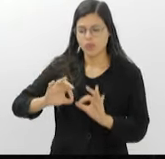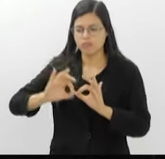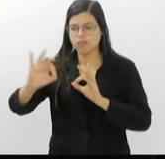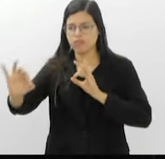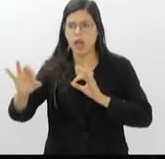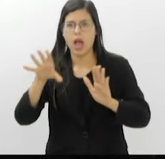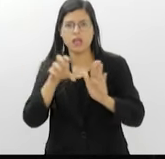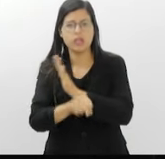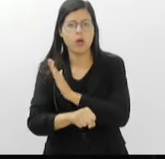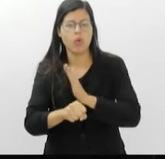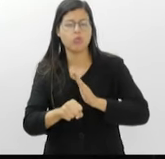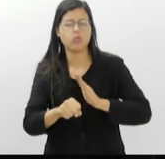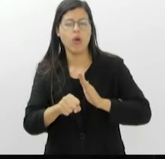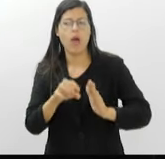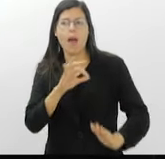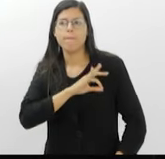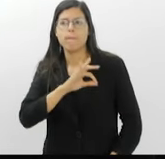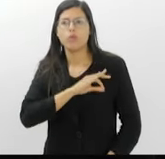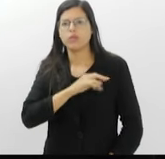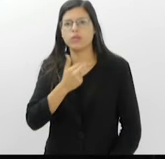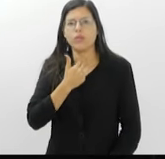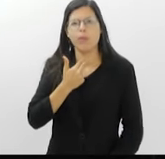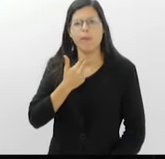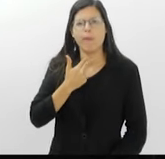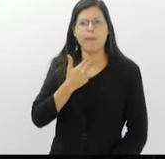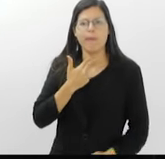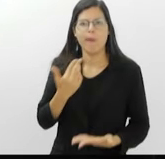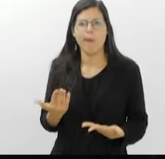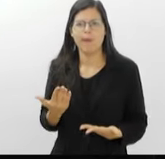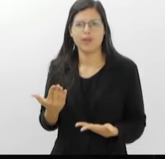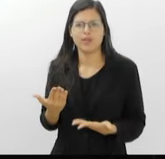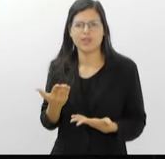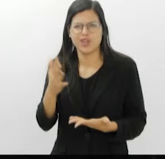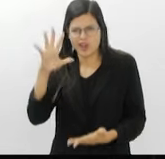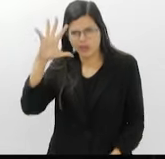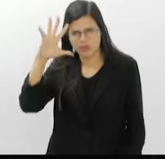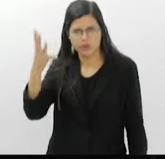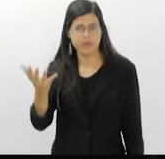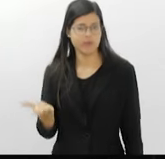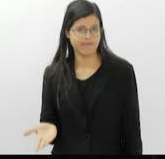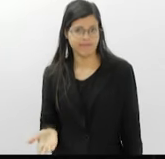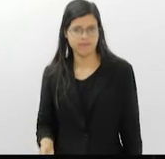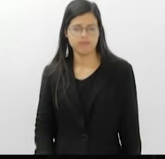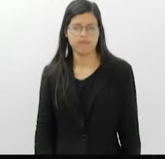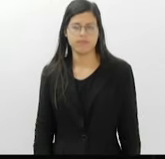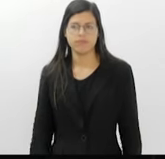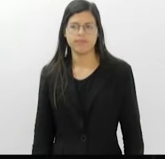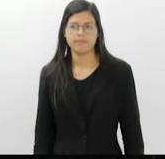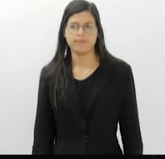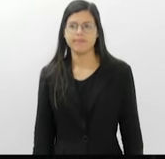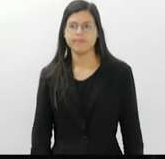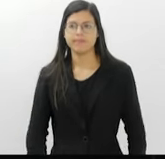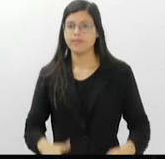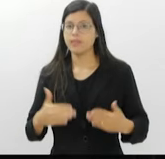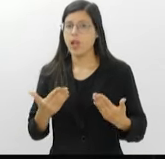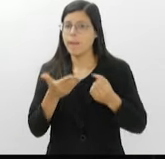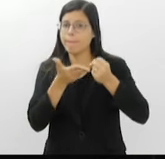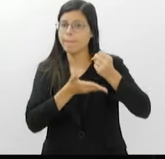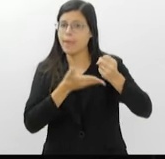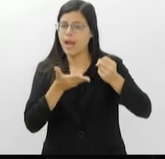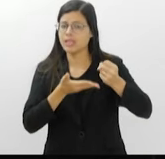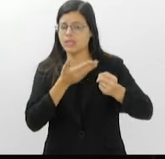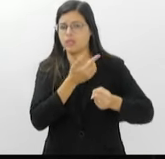poder sair porque está baseada e não aborda ninguém. Então, gente, isso aqui a gente é base do